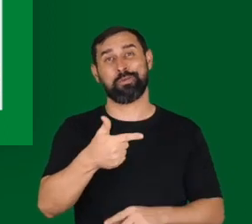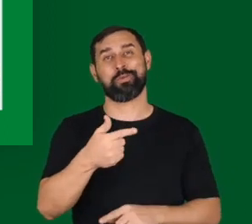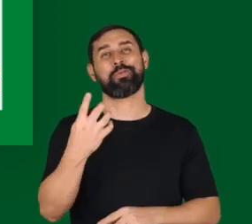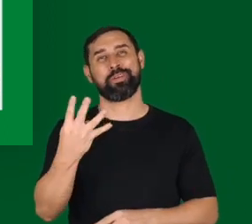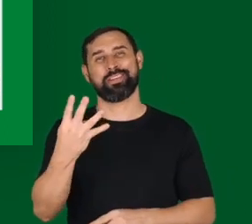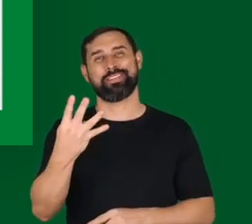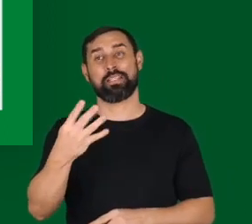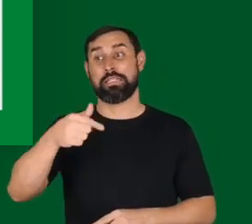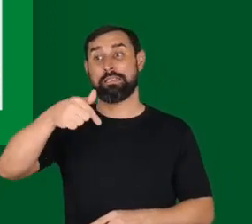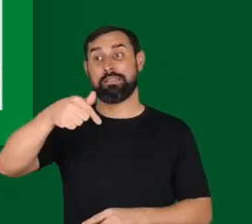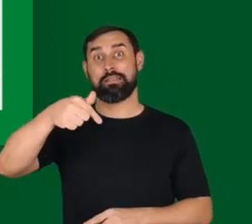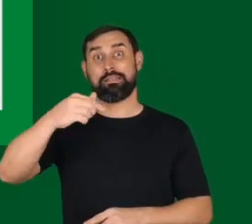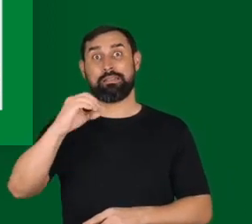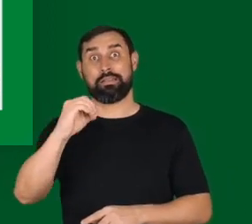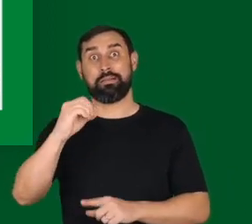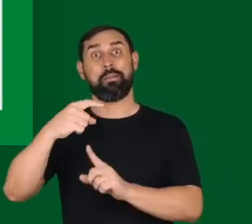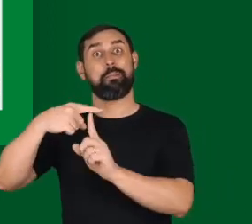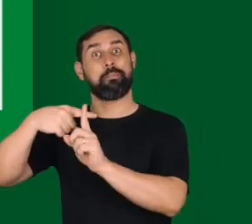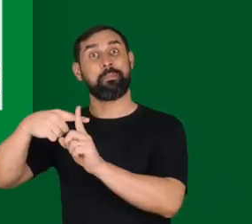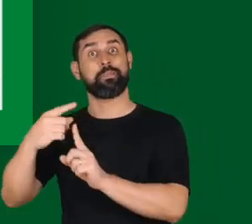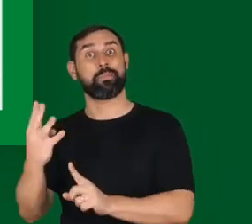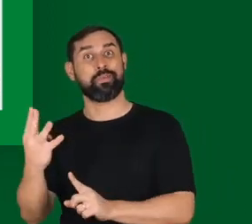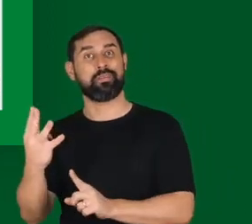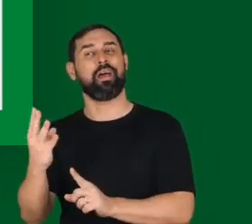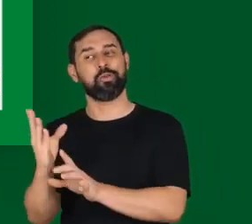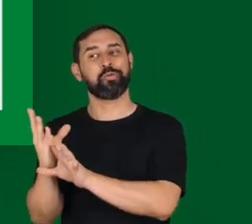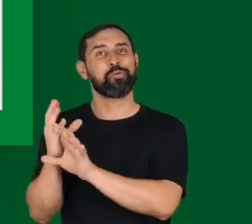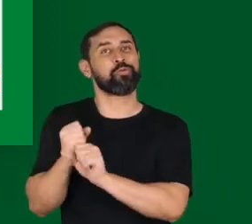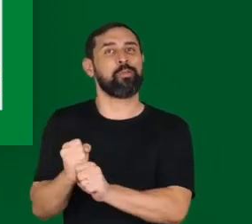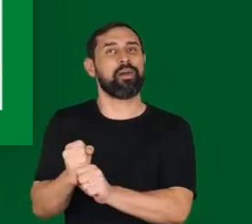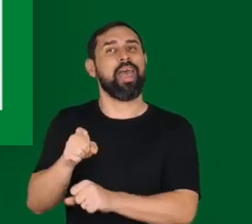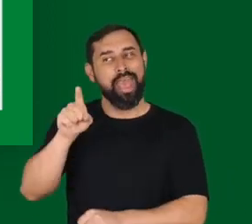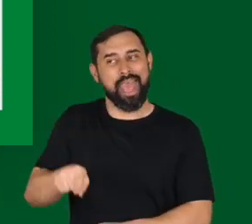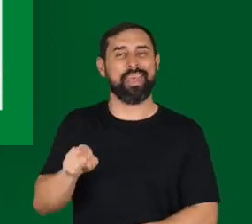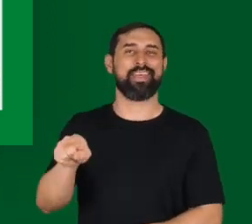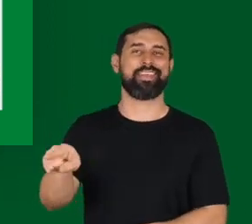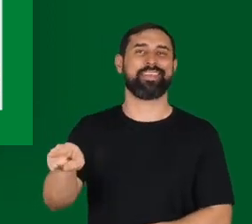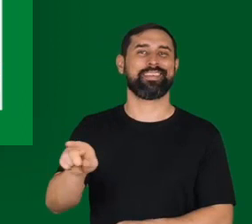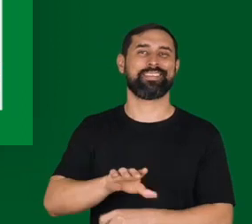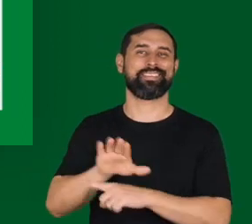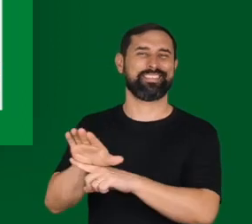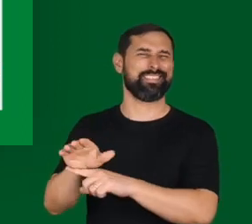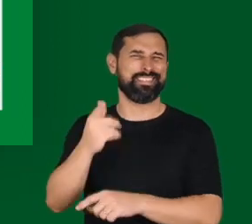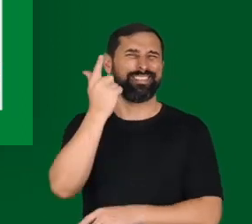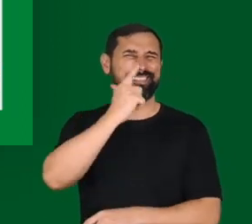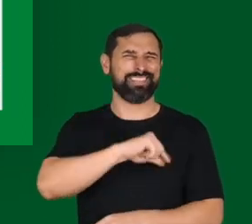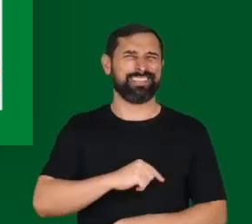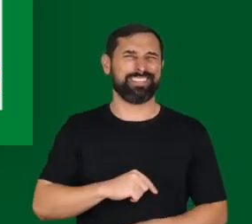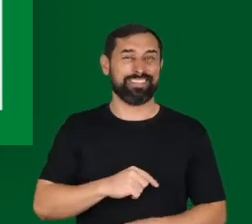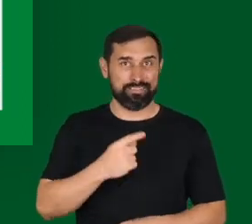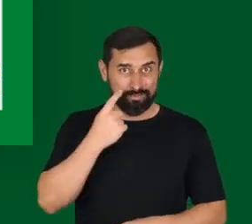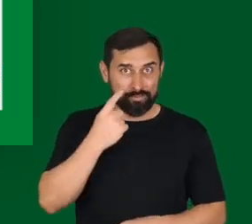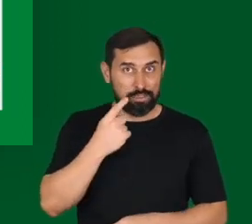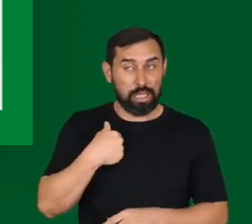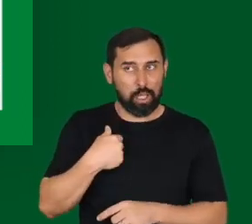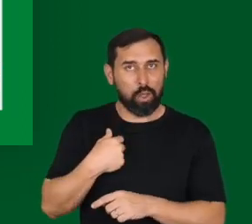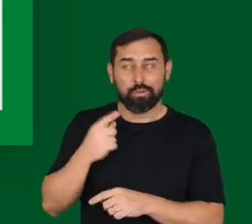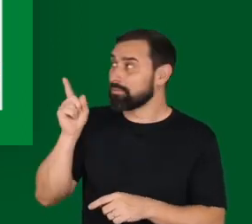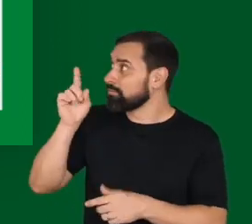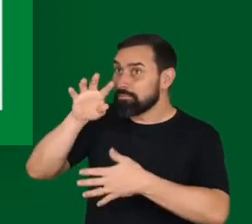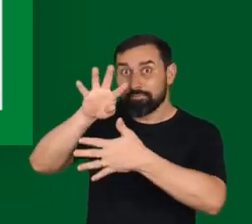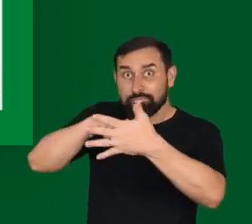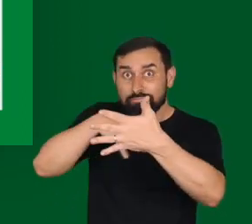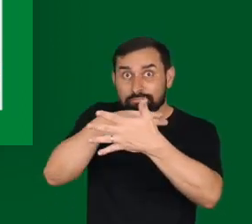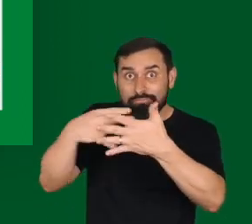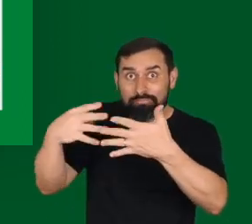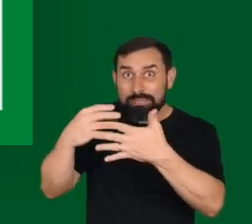criança de 2 anos, né, 2 vezes 2, 4, 70 mais 4 vai ser a pressão arterial sistólica para aquela criança, tá?